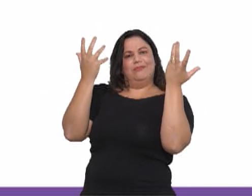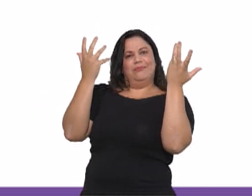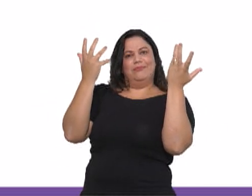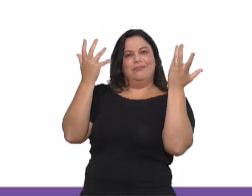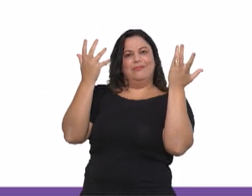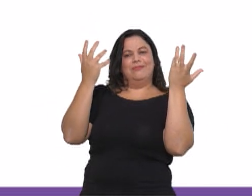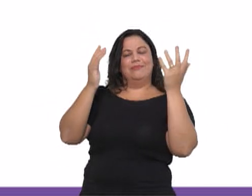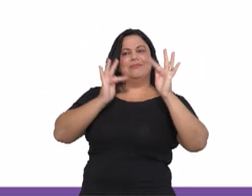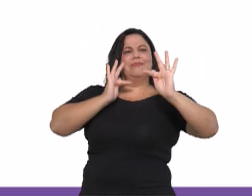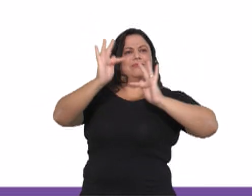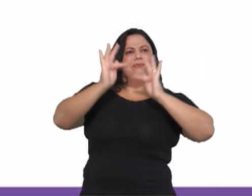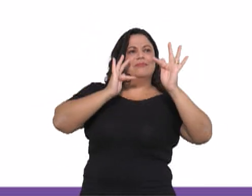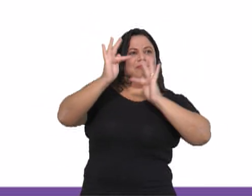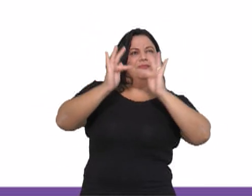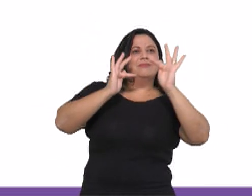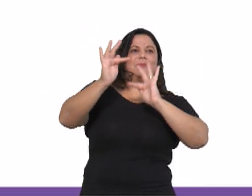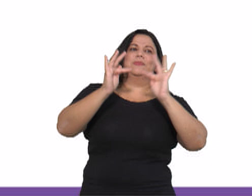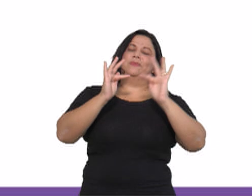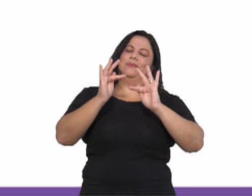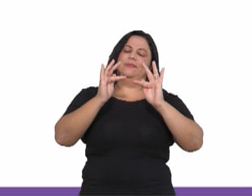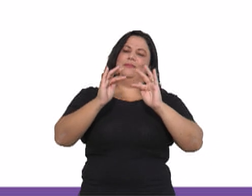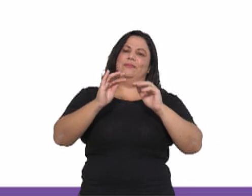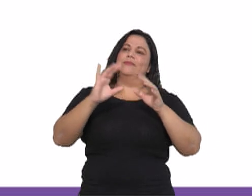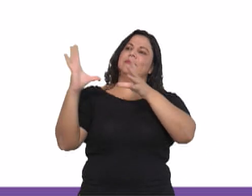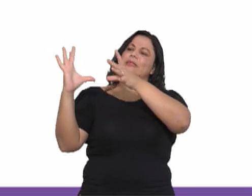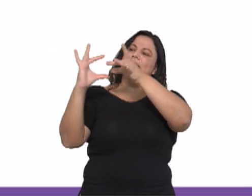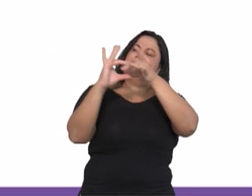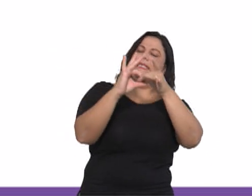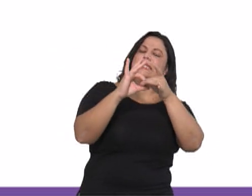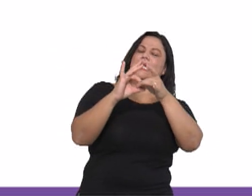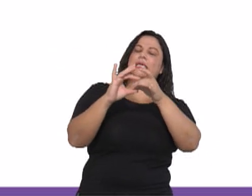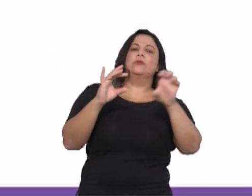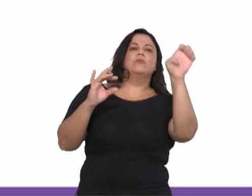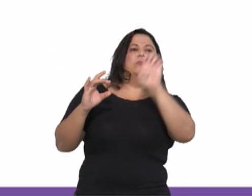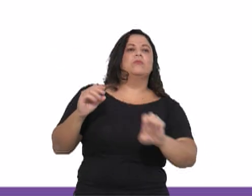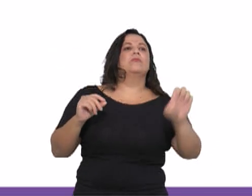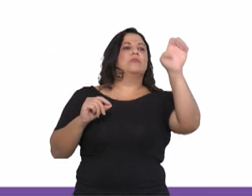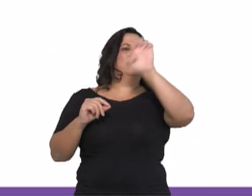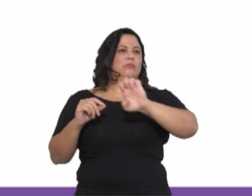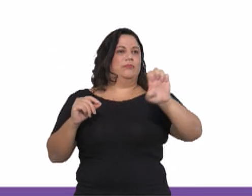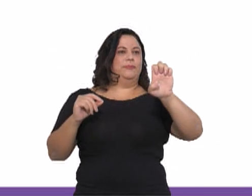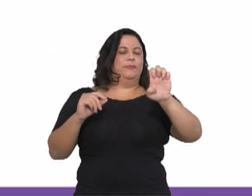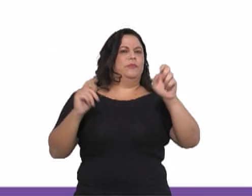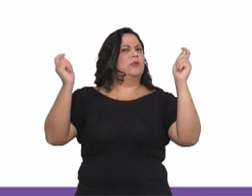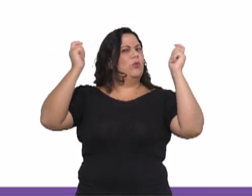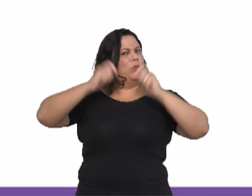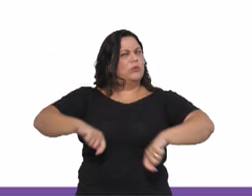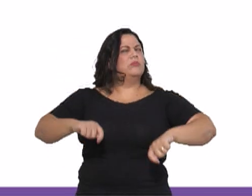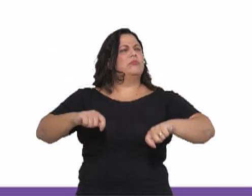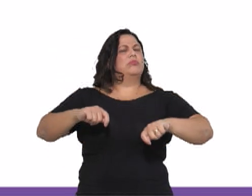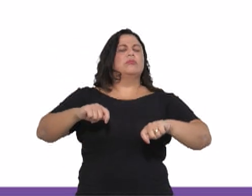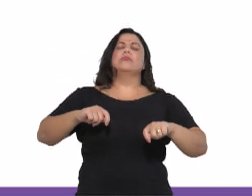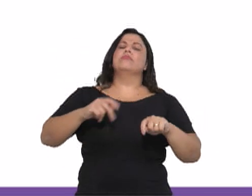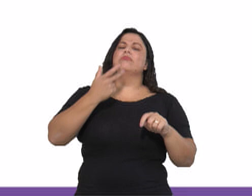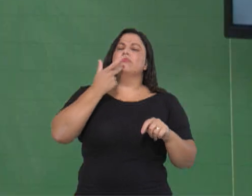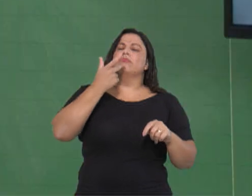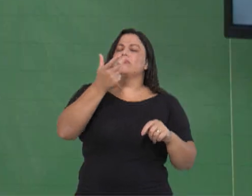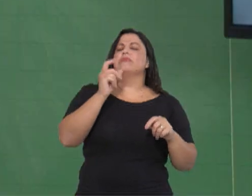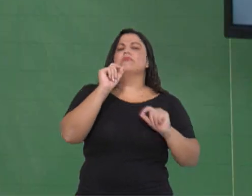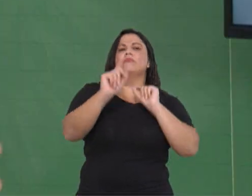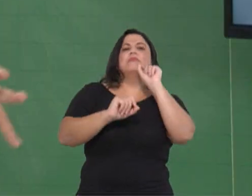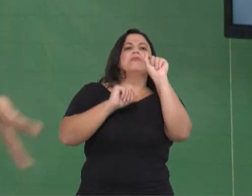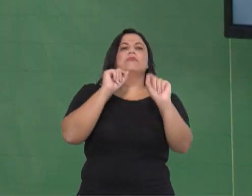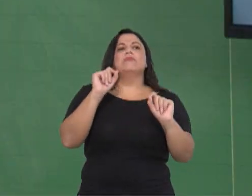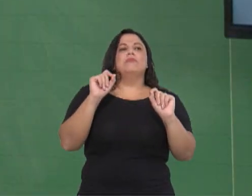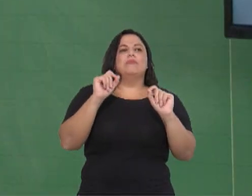citar. Falamos aqui da cultura do sul do Brasil e que ela foi influenciada por europeus. Podemos